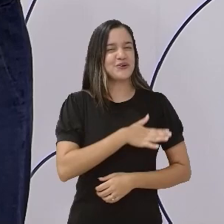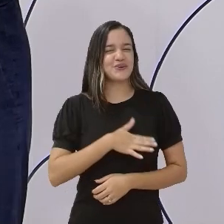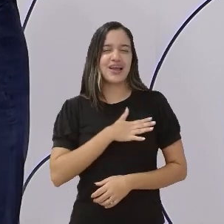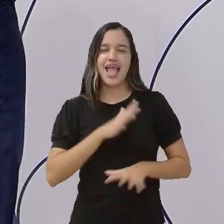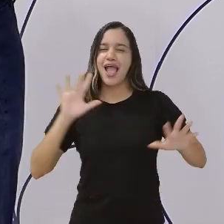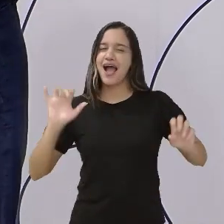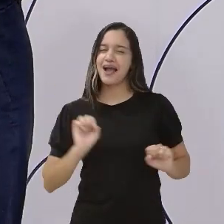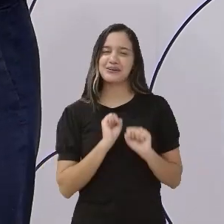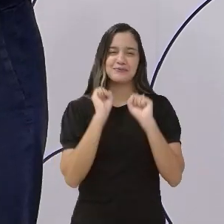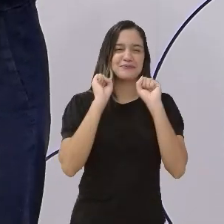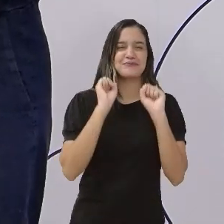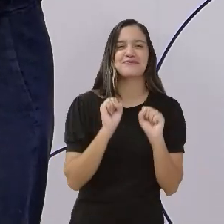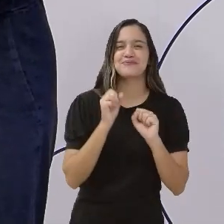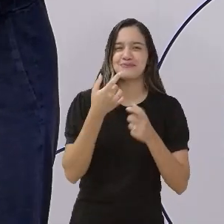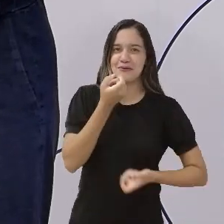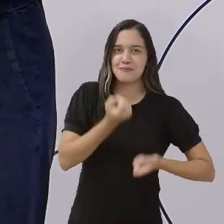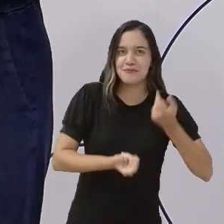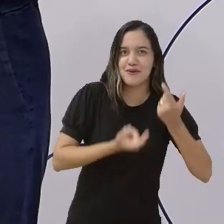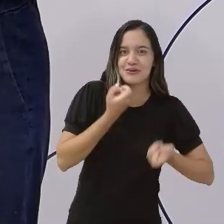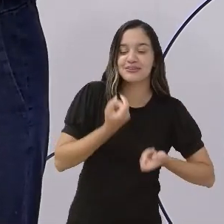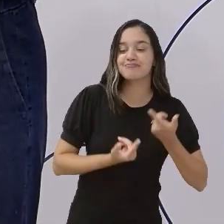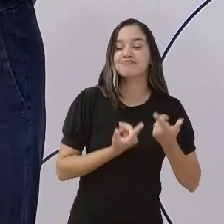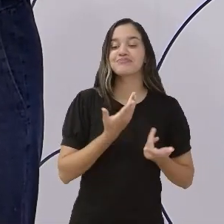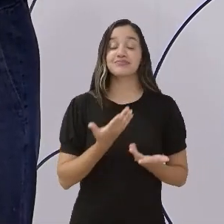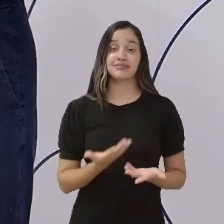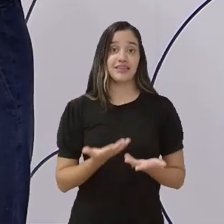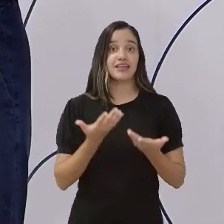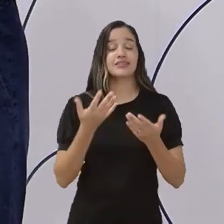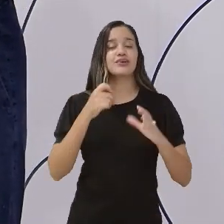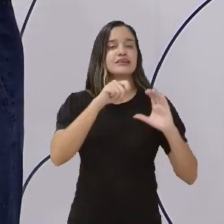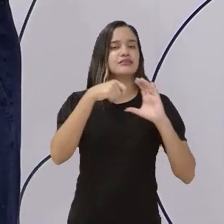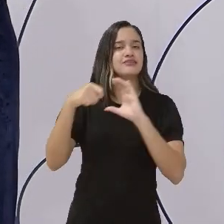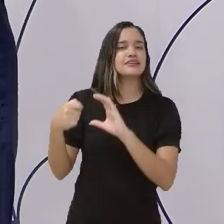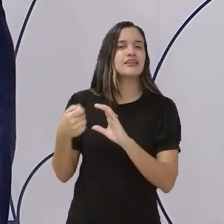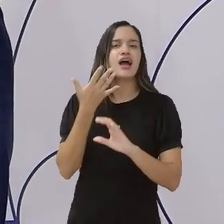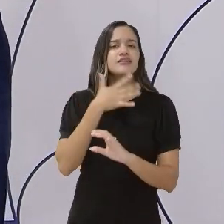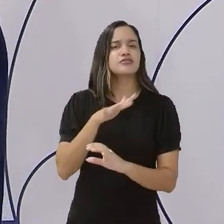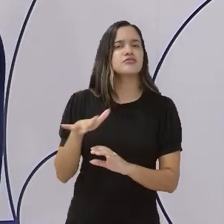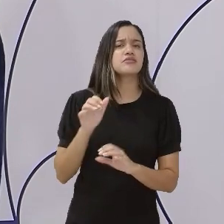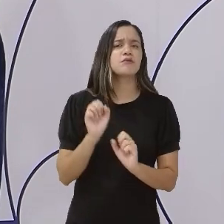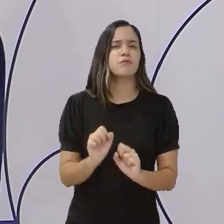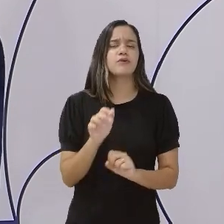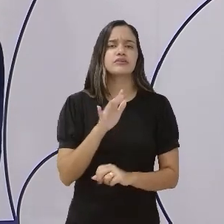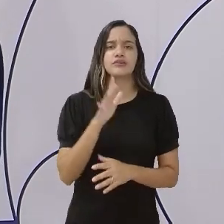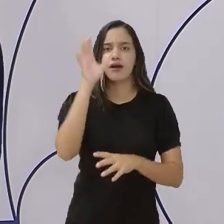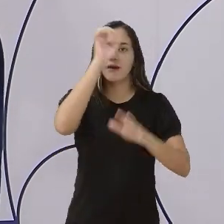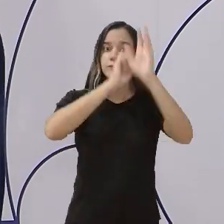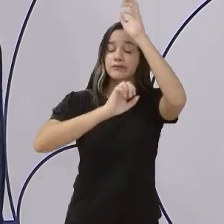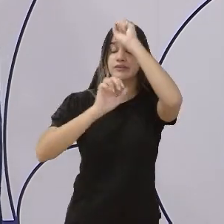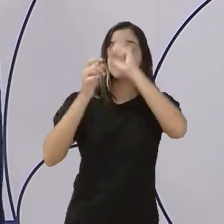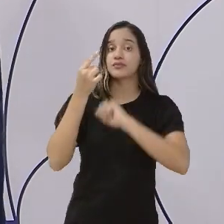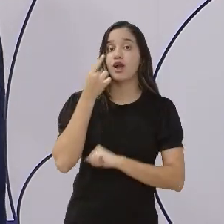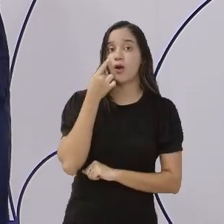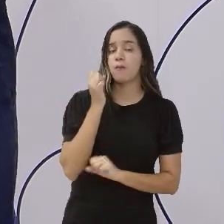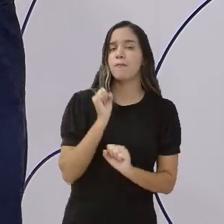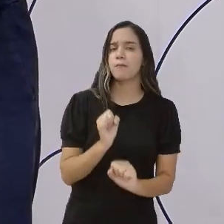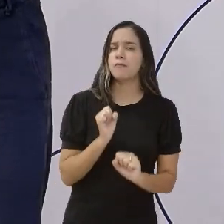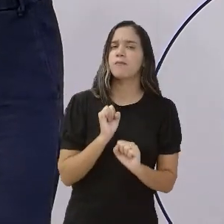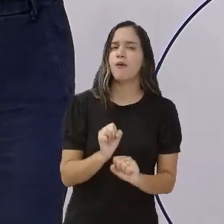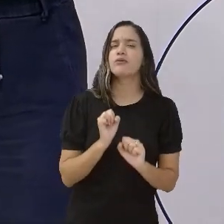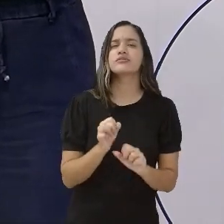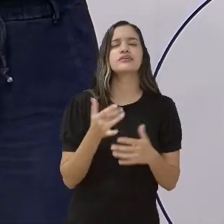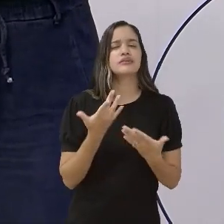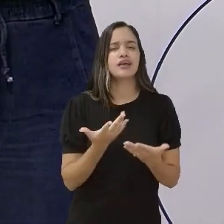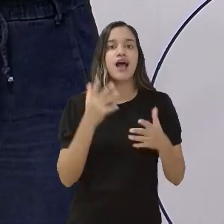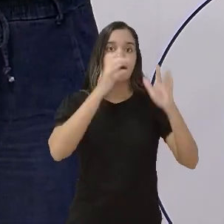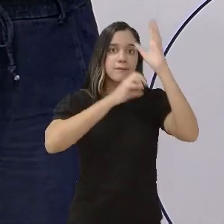eu adoro pipoca, professora. E nesse episódio, o que as crianças podem aprender? Olha, elas podem aprender